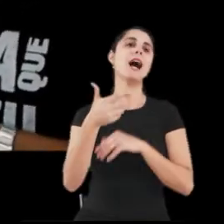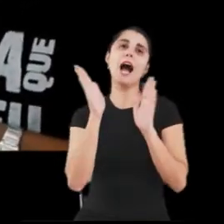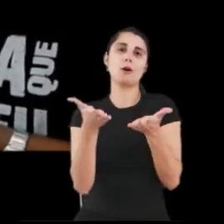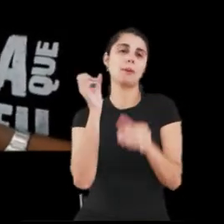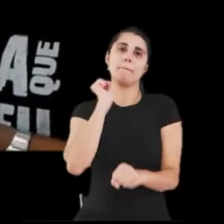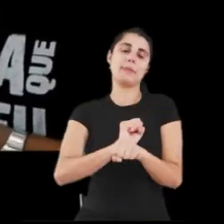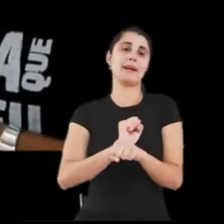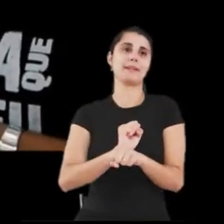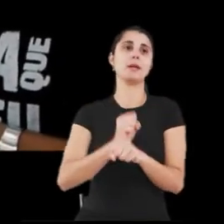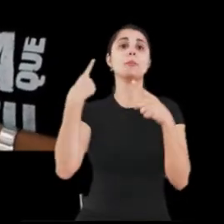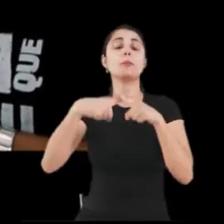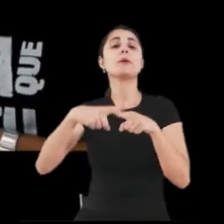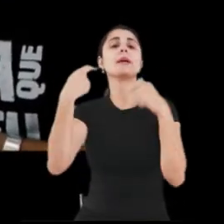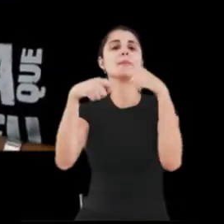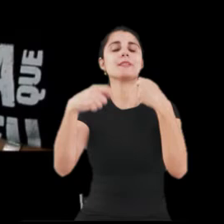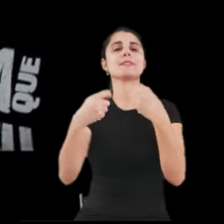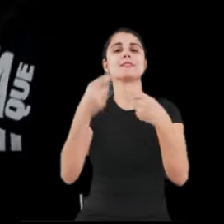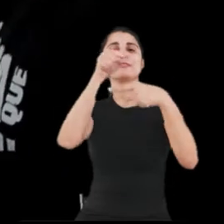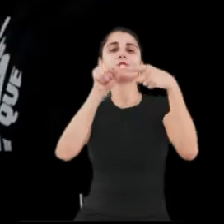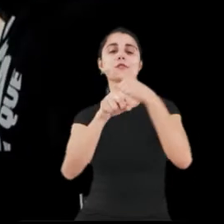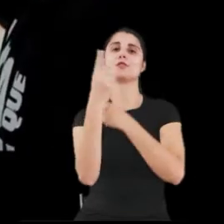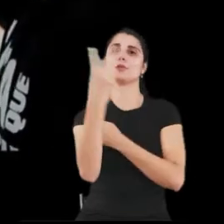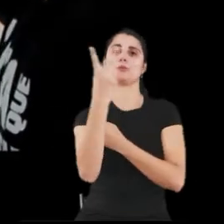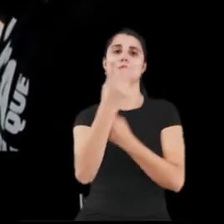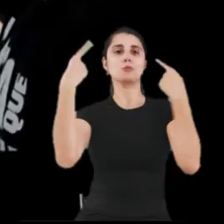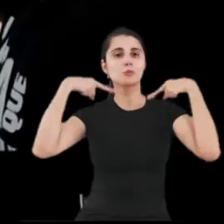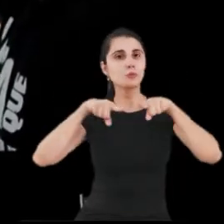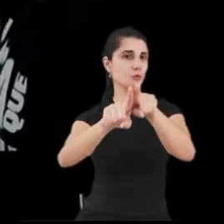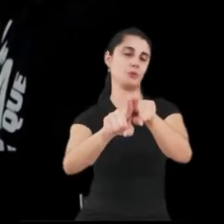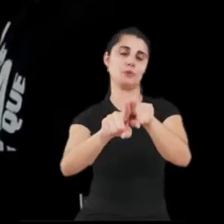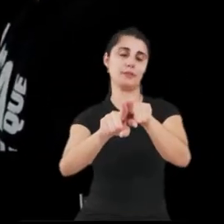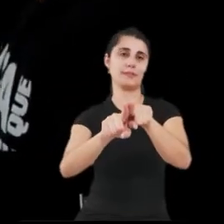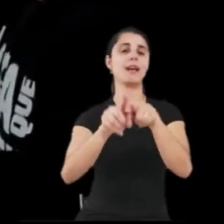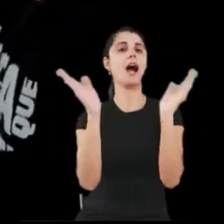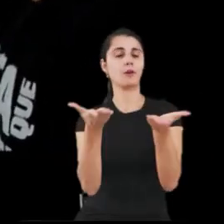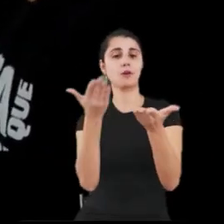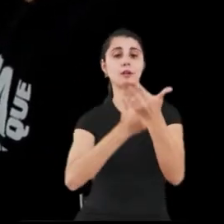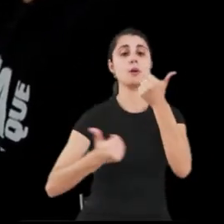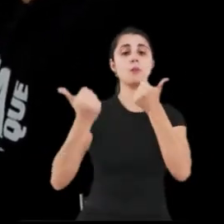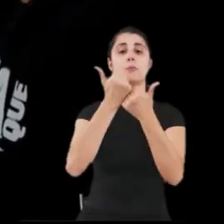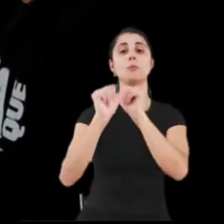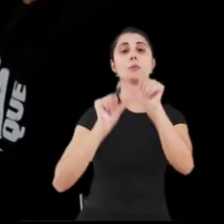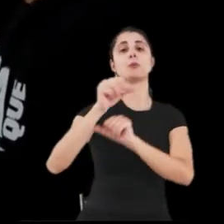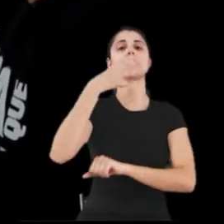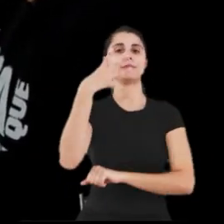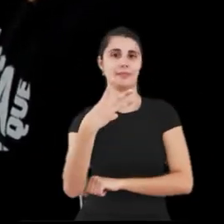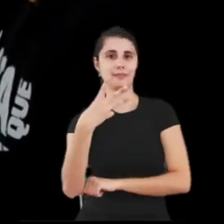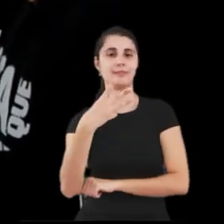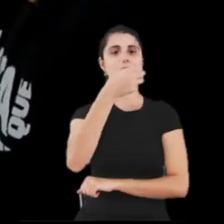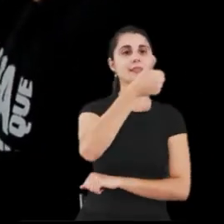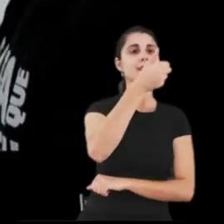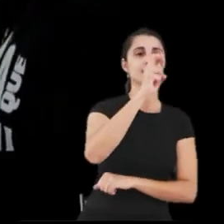2 está descartada. E devo baixar os dois juntos. Aqui ficou por 3, 5